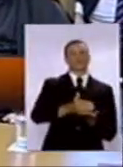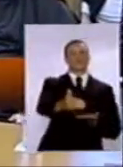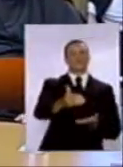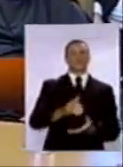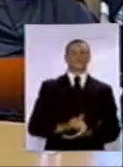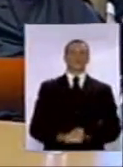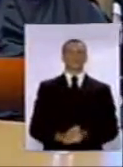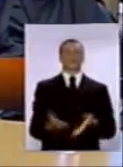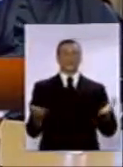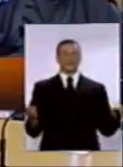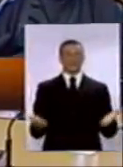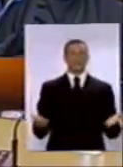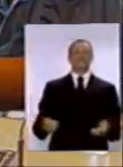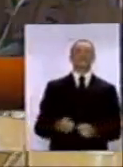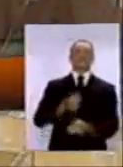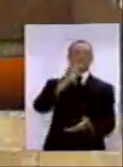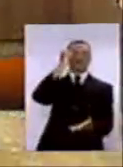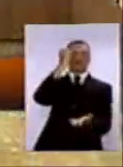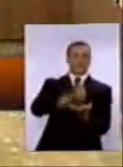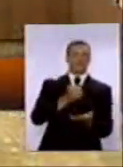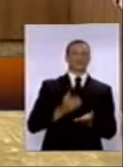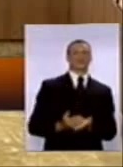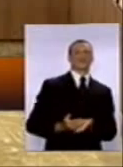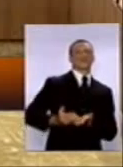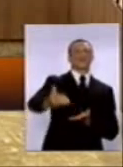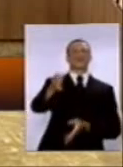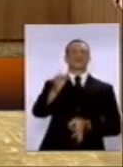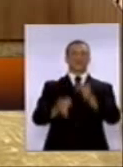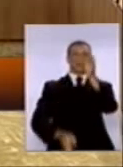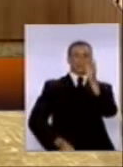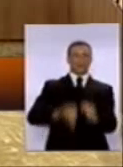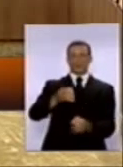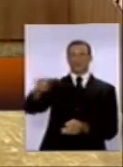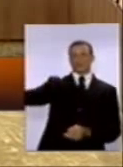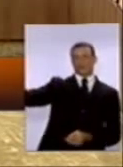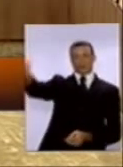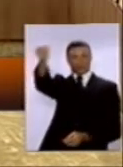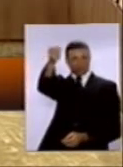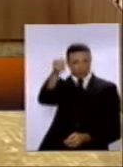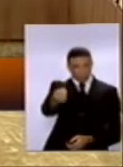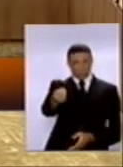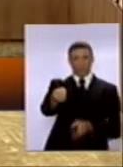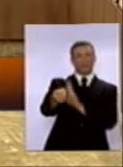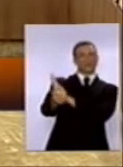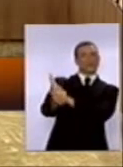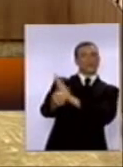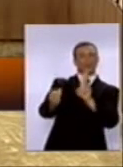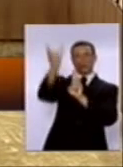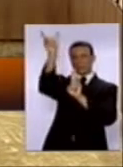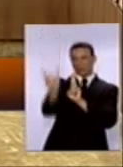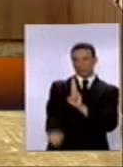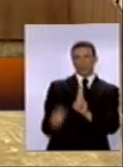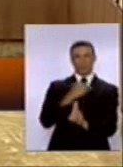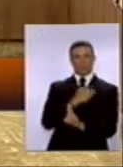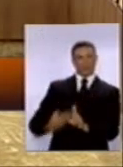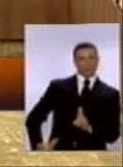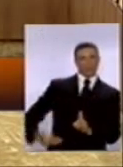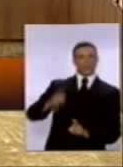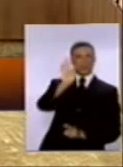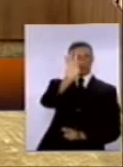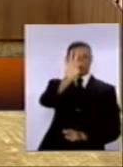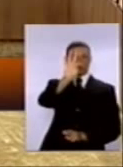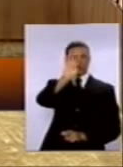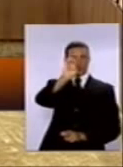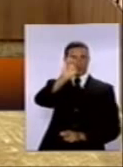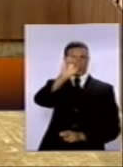declaro aberta a sessão solene destinada a posse de sua excelência o senhor ministro teori albino